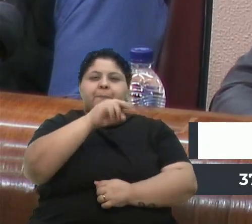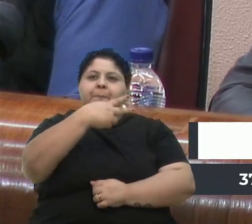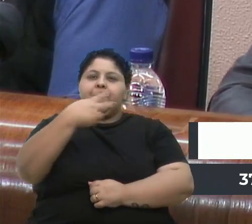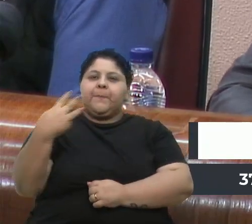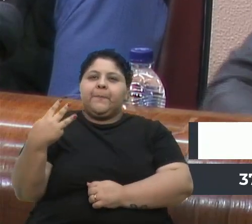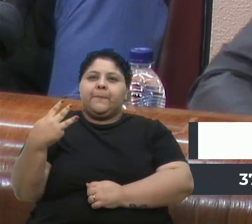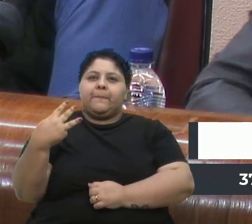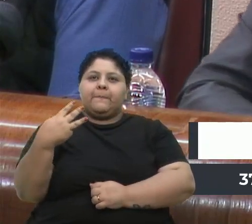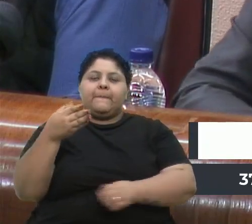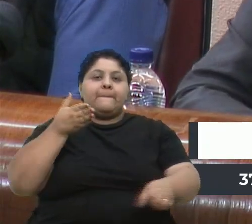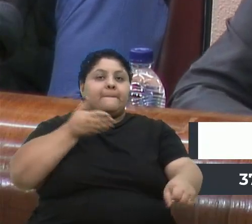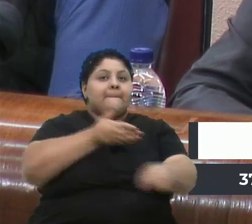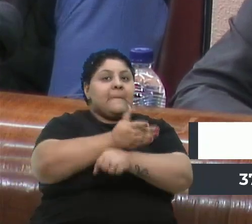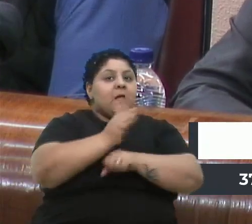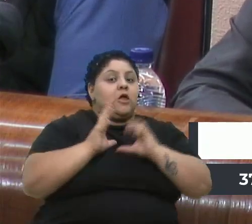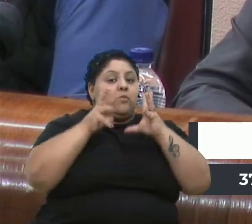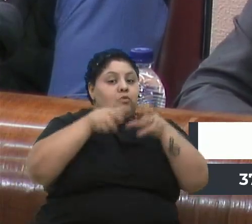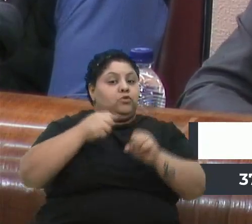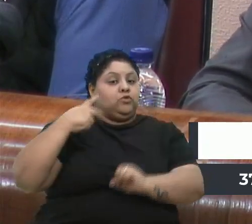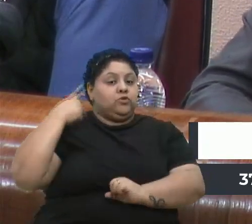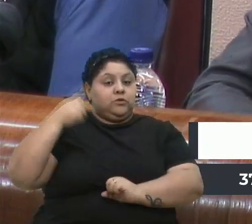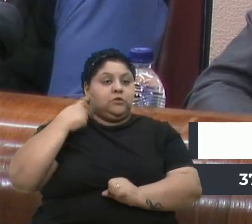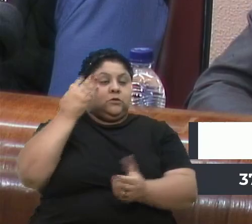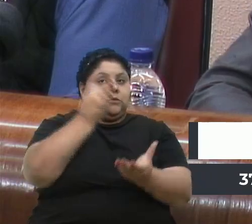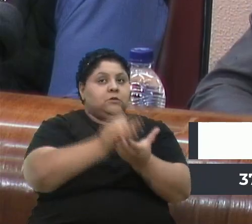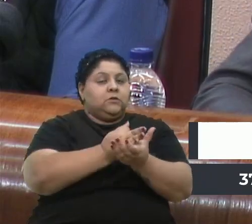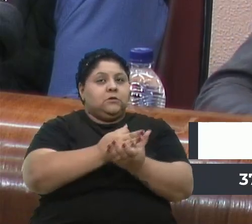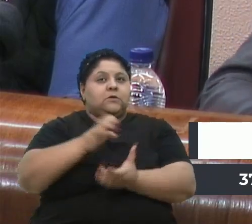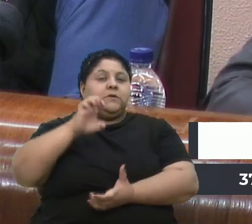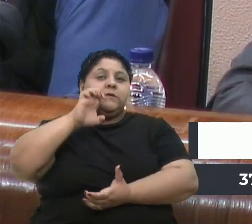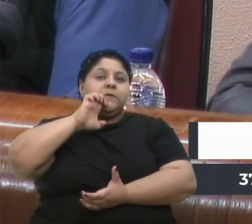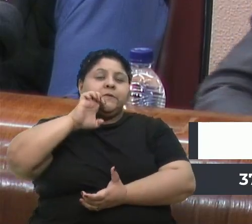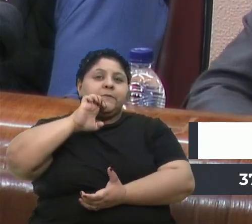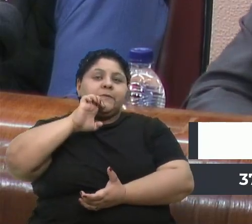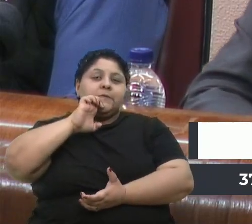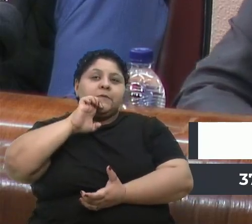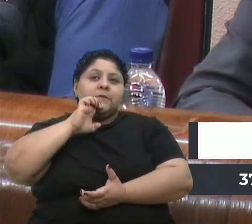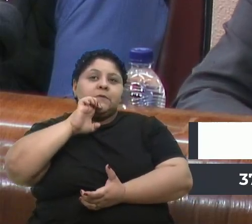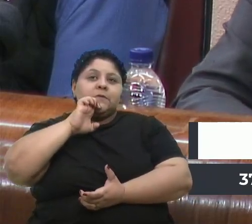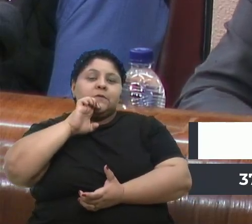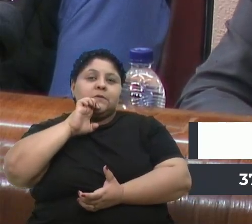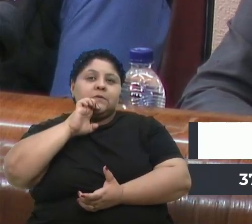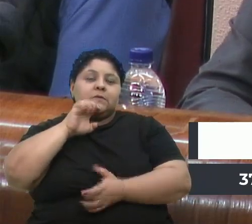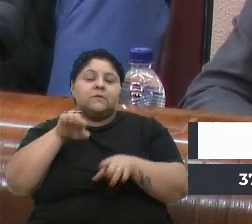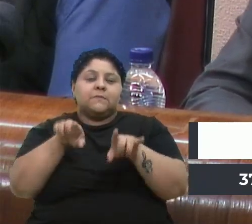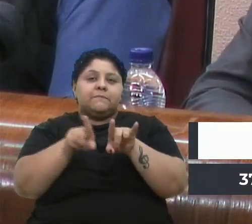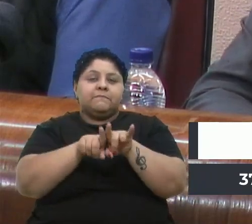25/2023 foi aprovado por unanimidade com a ausência de Estela Balardim e